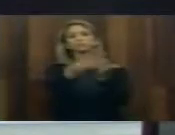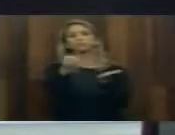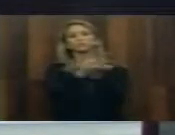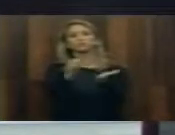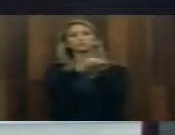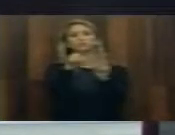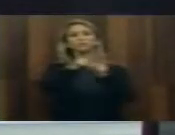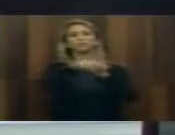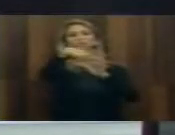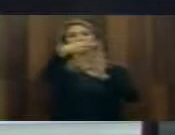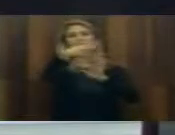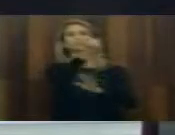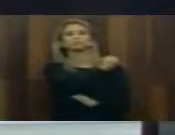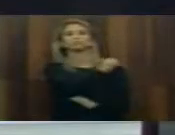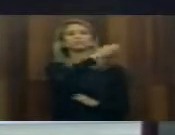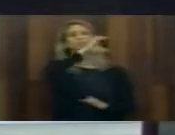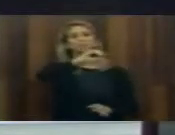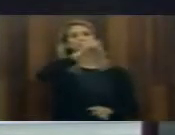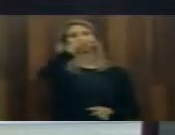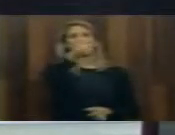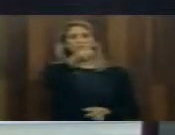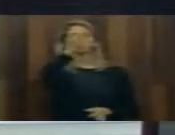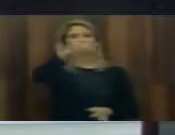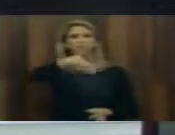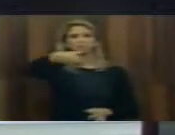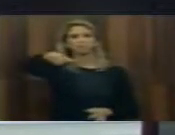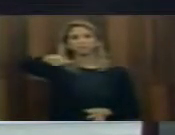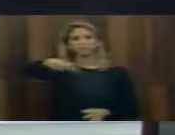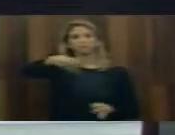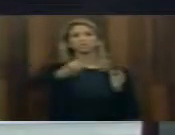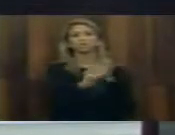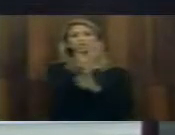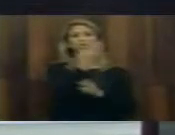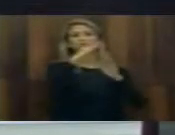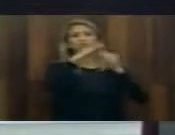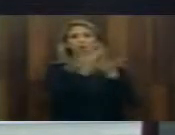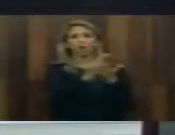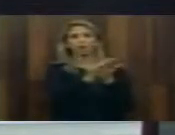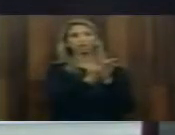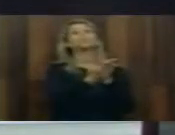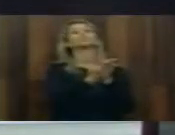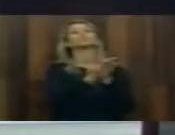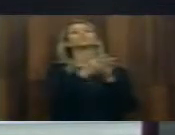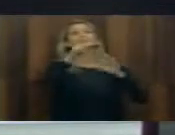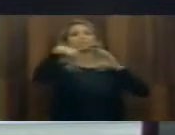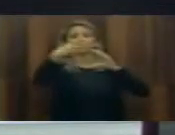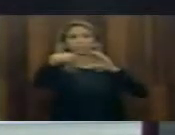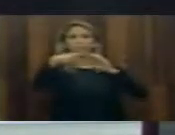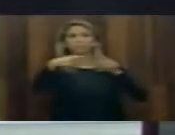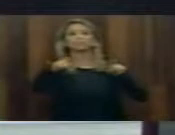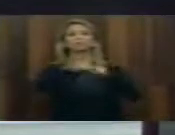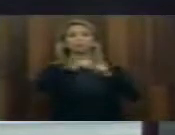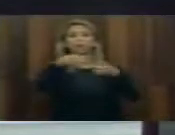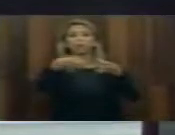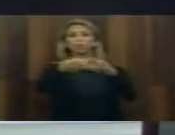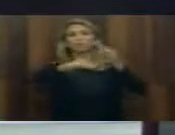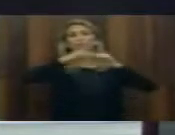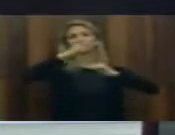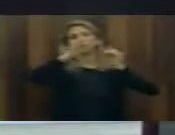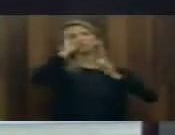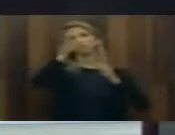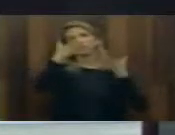resolução 6/17, que cria a escola do Legislativo Municipal. As comissões técnicas reuniram-se e exararam